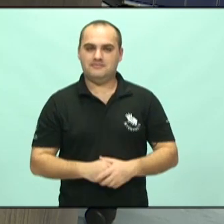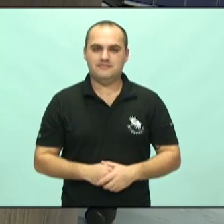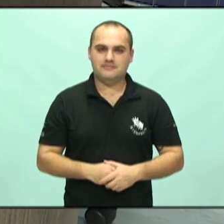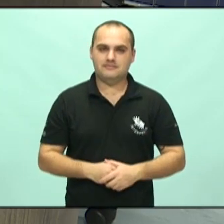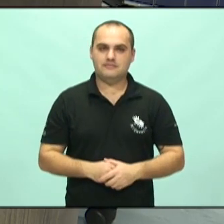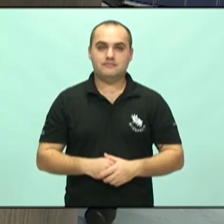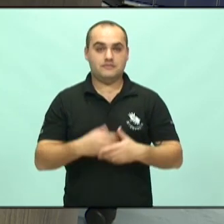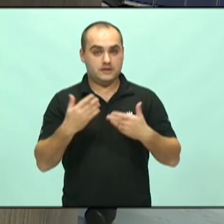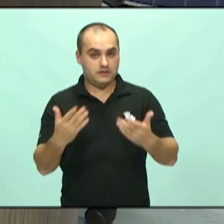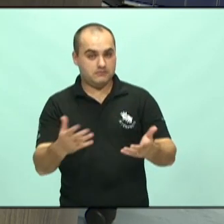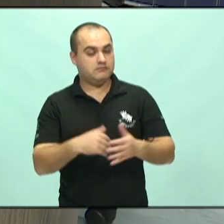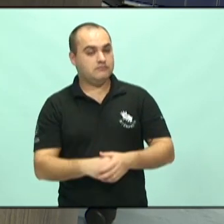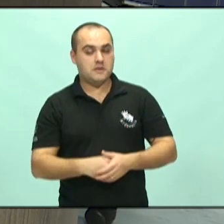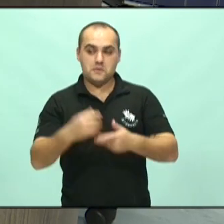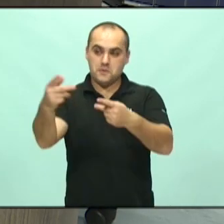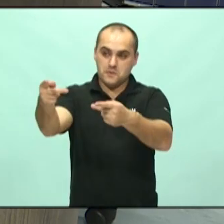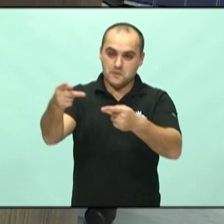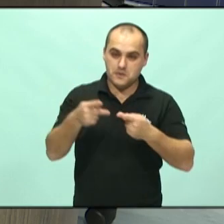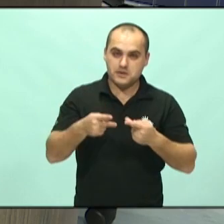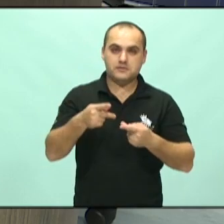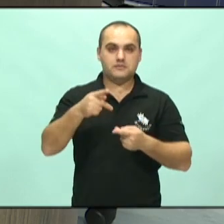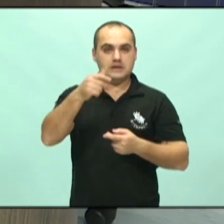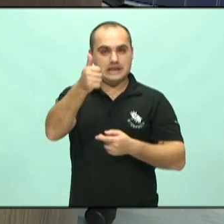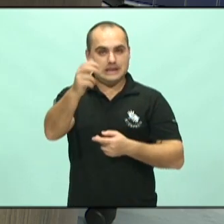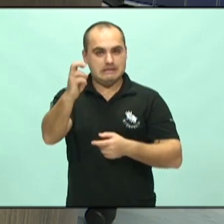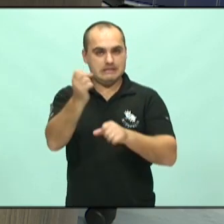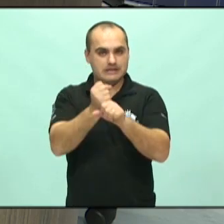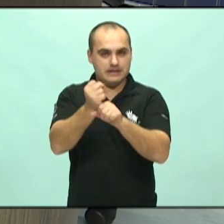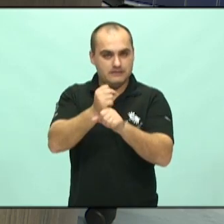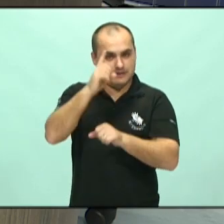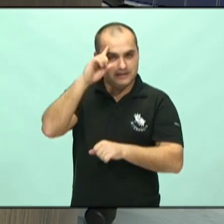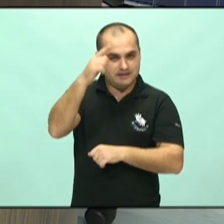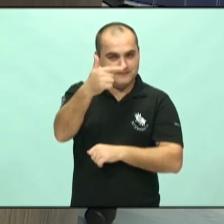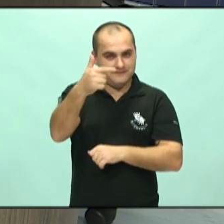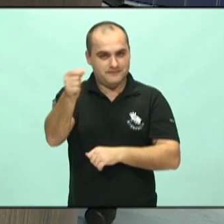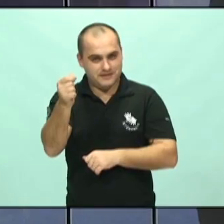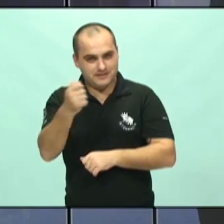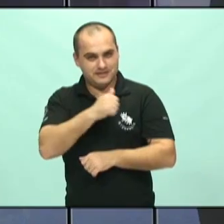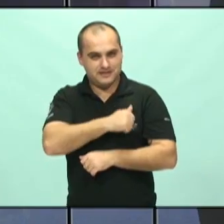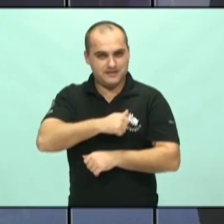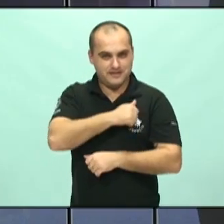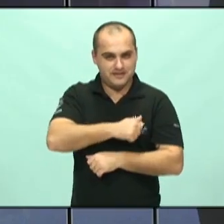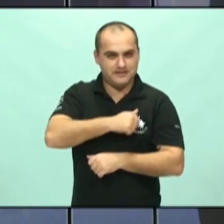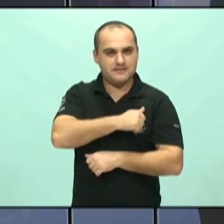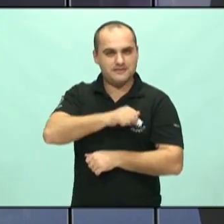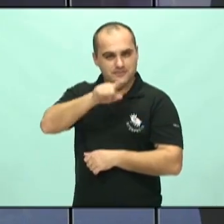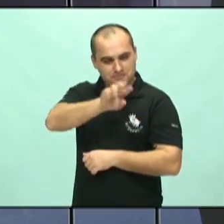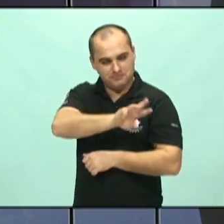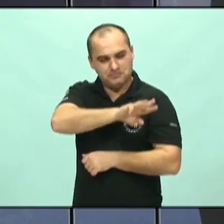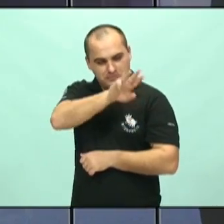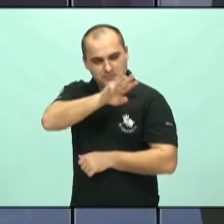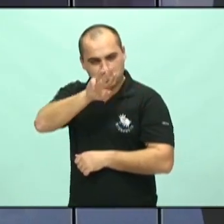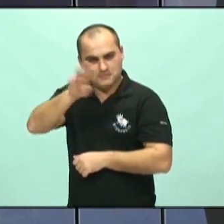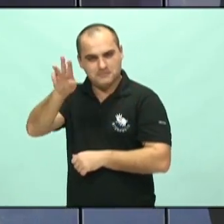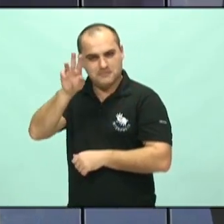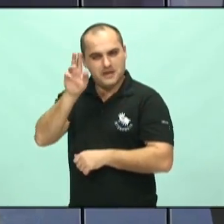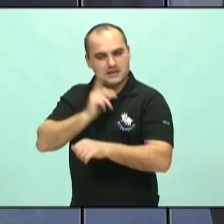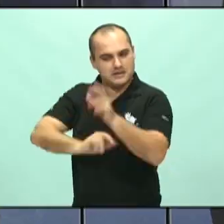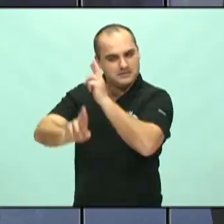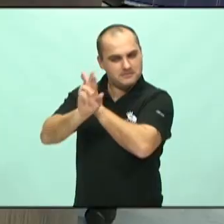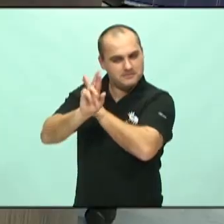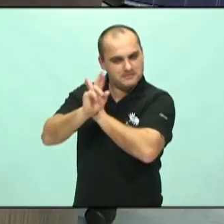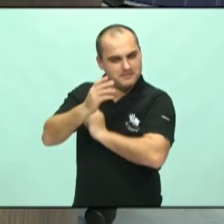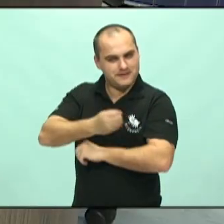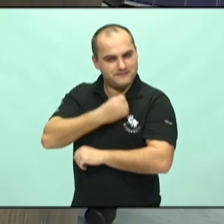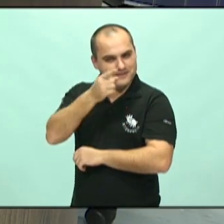Porto Cênico 15 anos, começa dia 20 de agosto, toda a programação no nosso site, portocenico.com.br, a gente espera todos vocês lá. Bom,